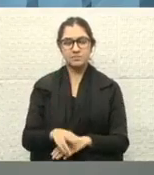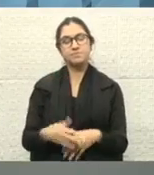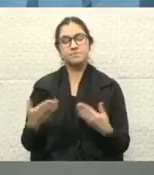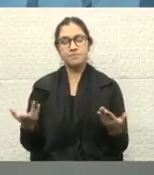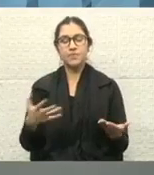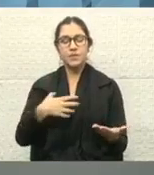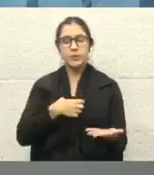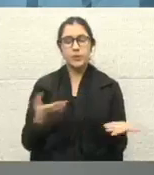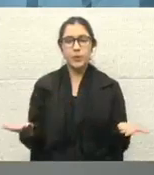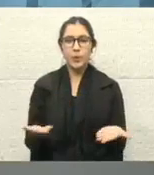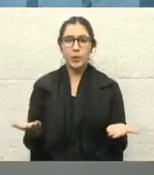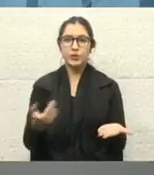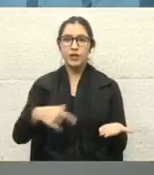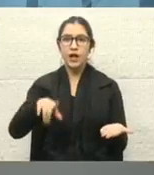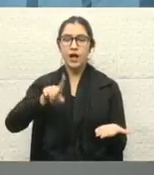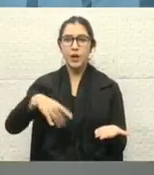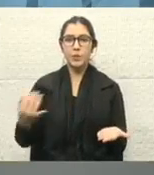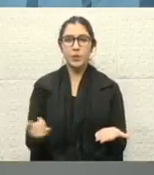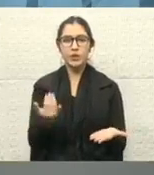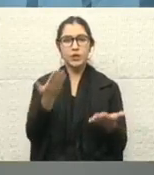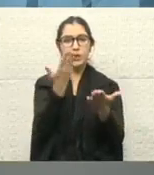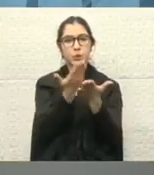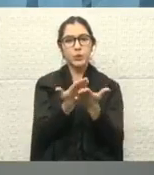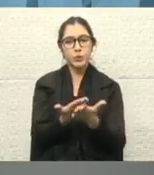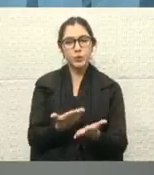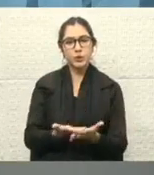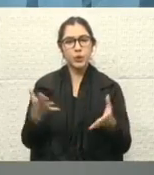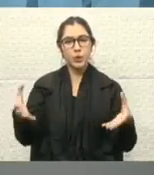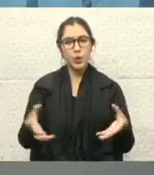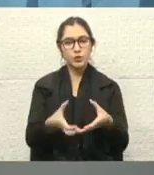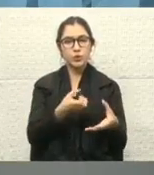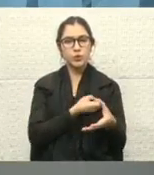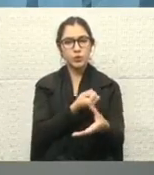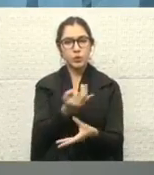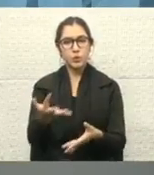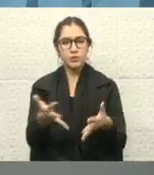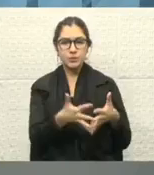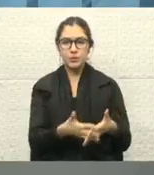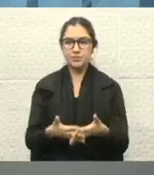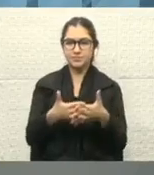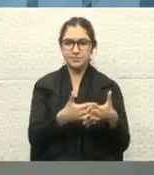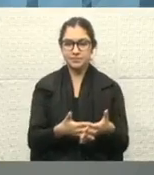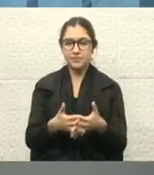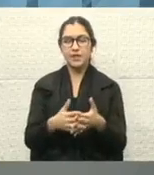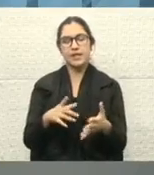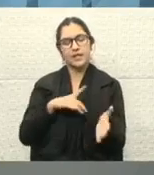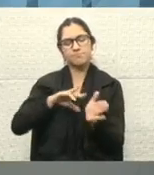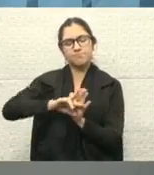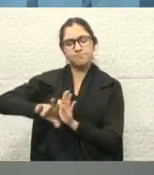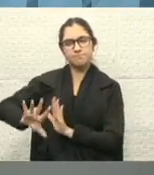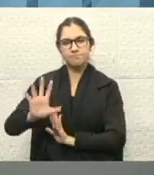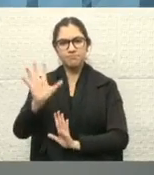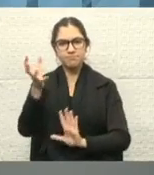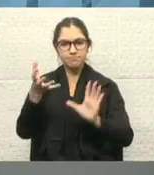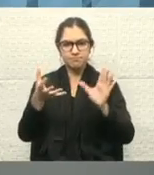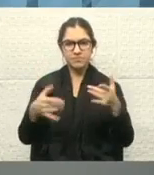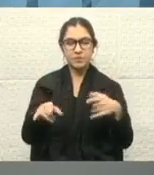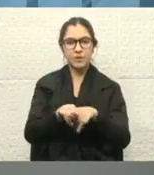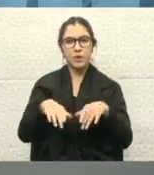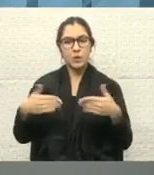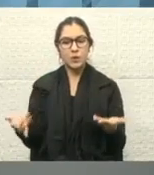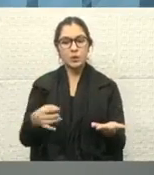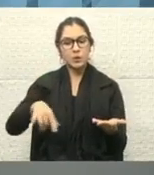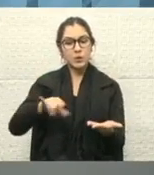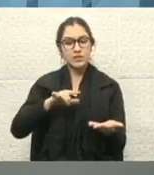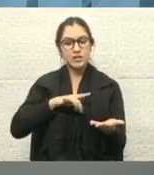nessa situação em que é importante estudar o conjunto de números complexos, dentre outros casos. Quando nós